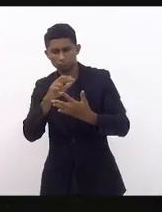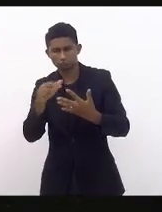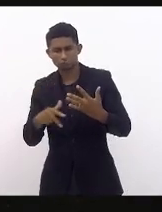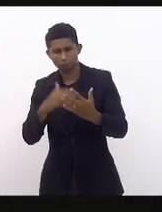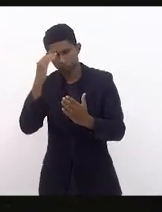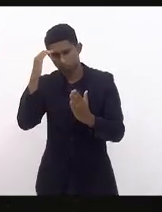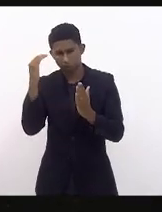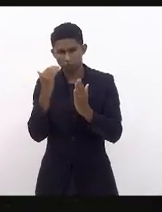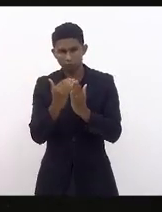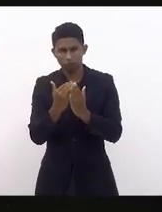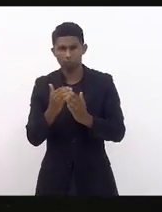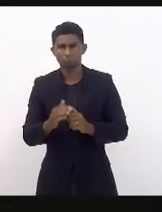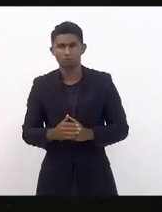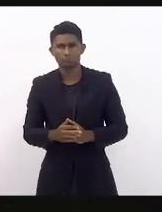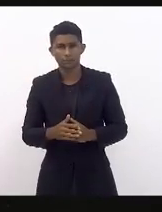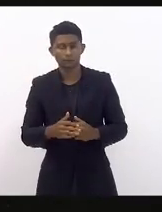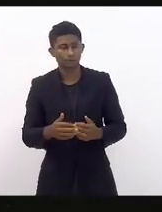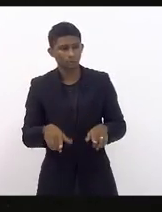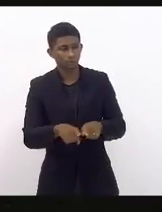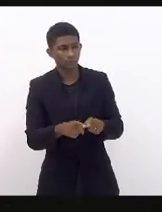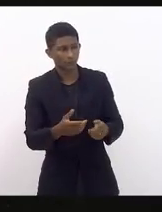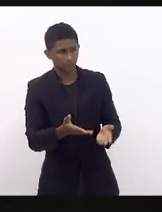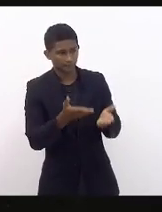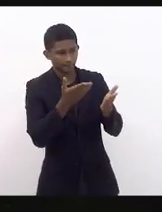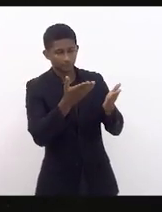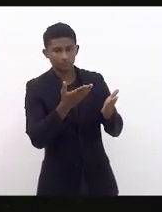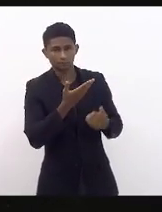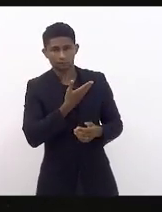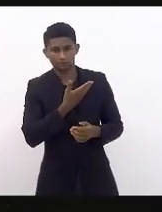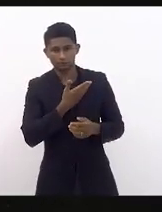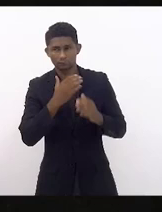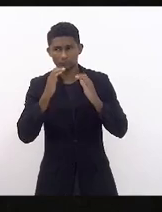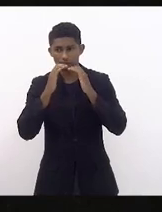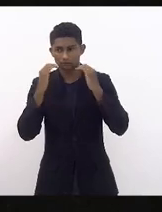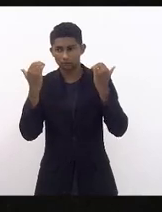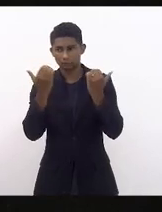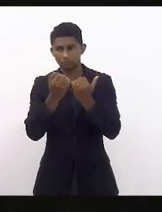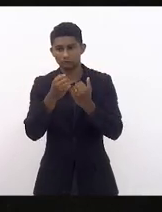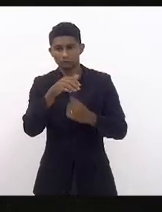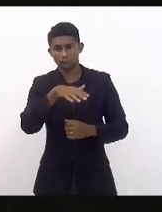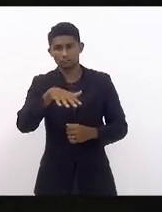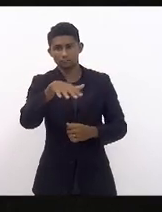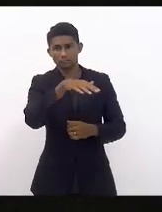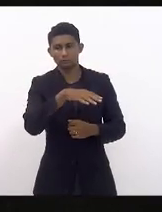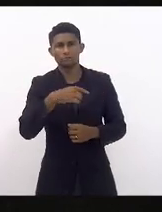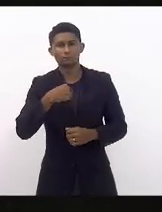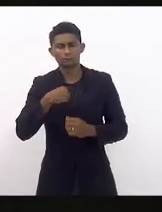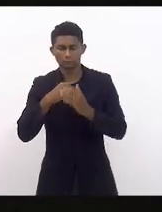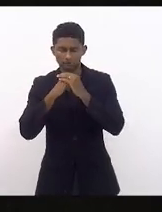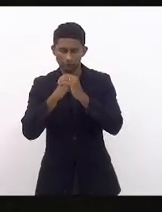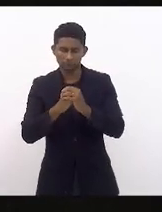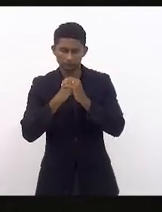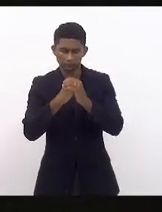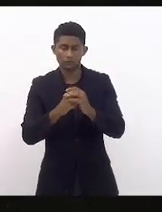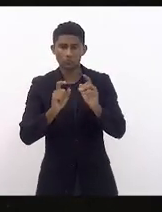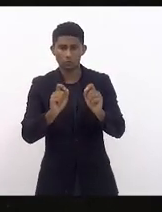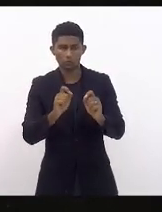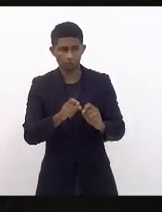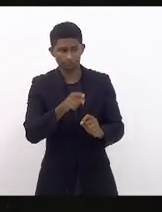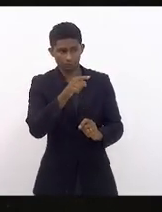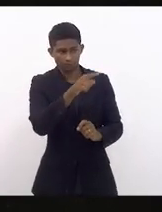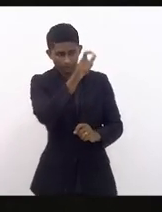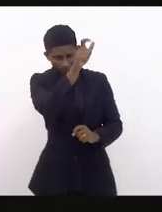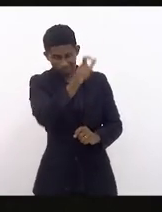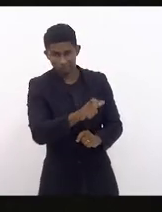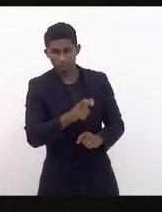junto aos seus pares e nas comunidades. A minha oração é que Vossa Excelência continue